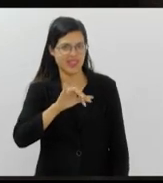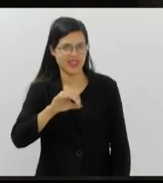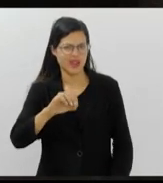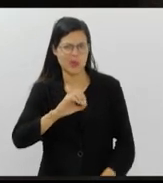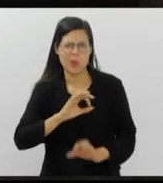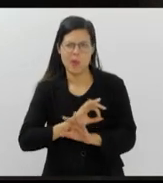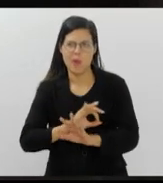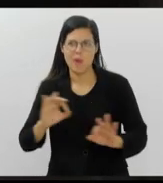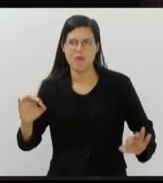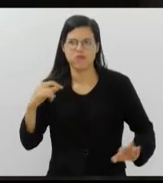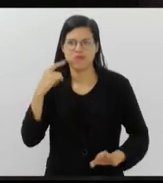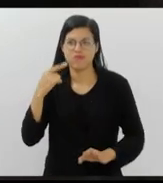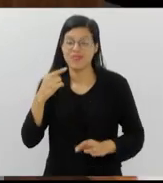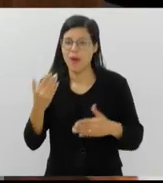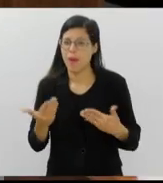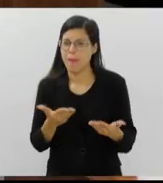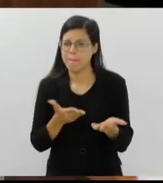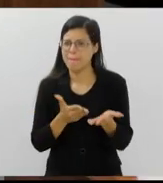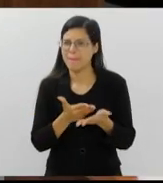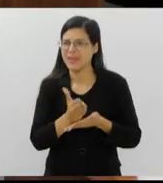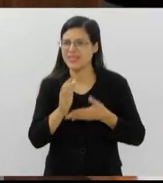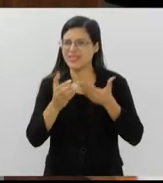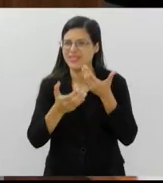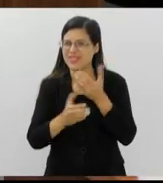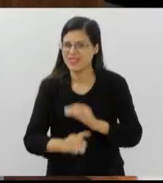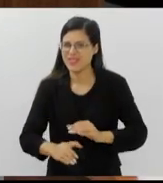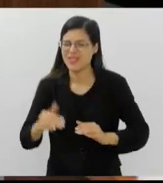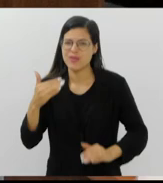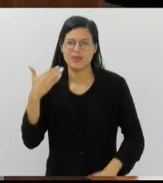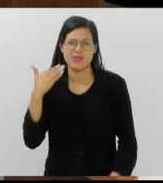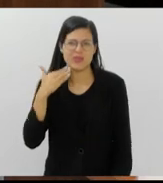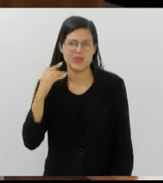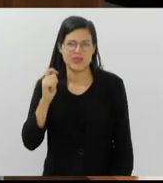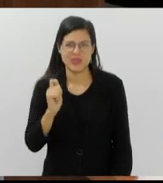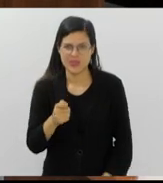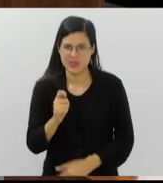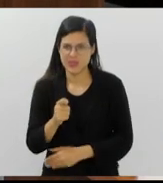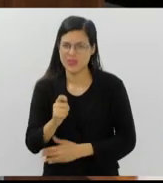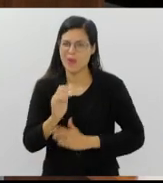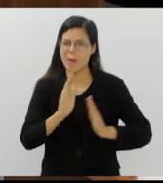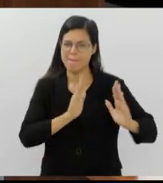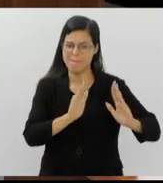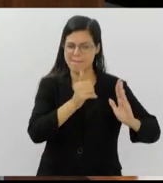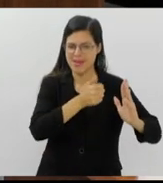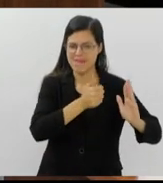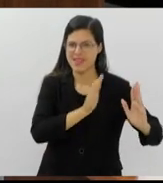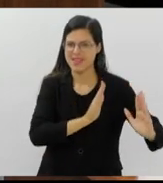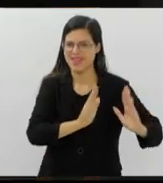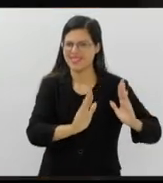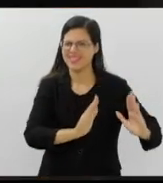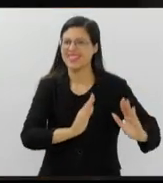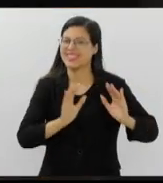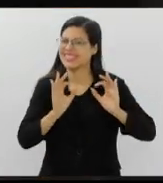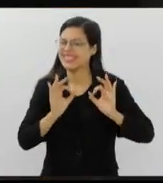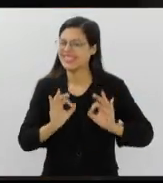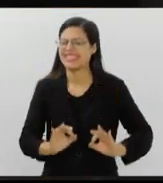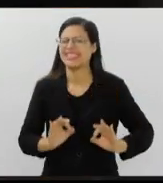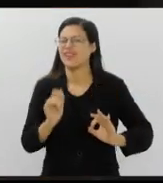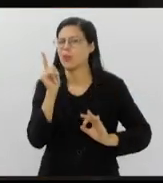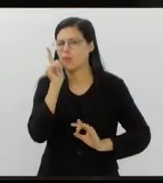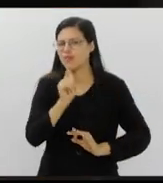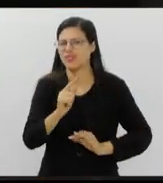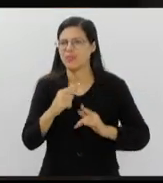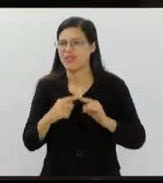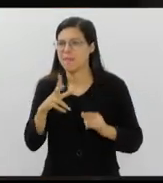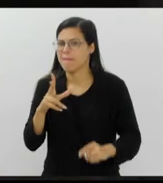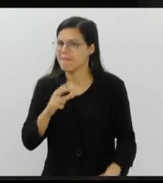agora passou do concurso de juiz, né, na primeira fase, mas eu tenho certeza que ele vai levar adiante, porque ele merece.